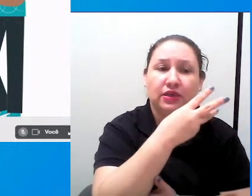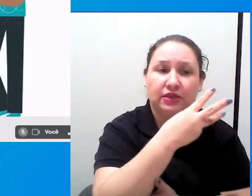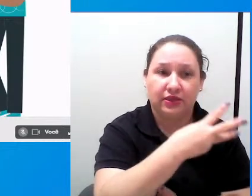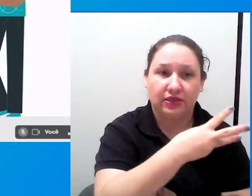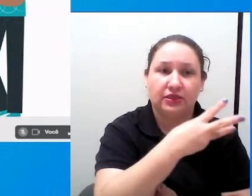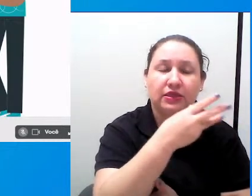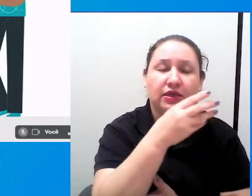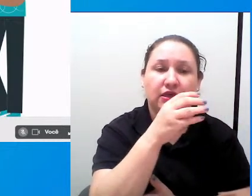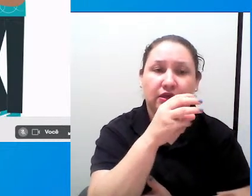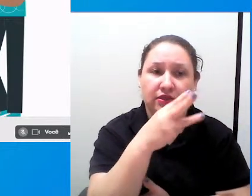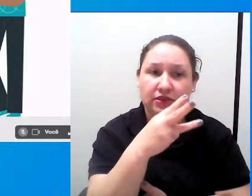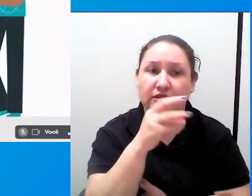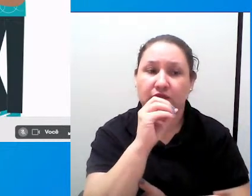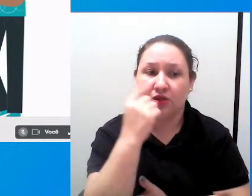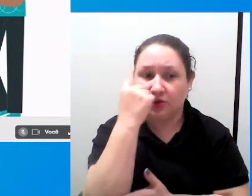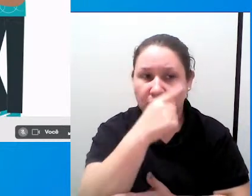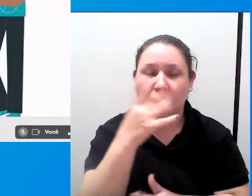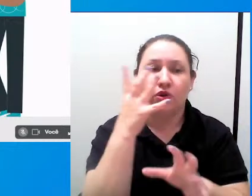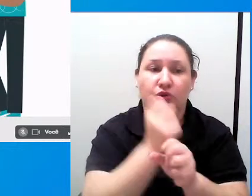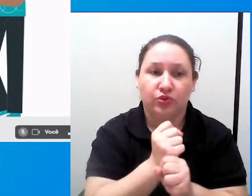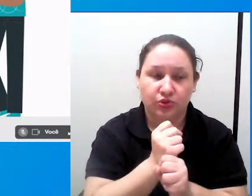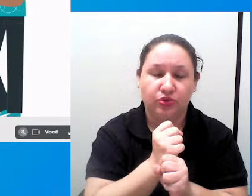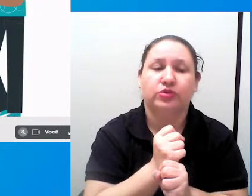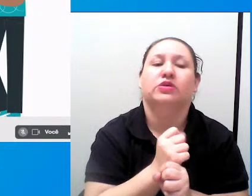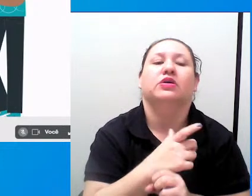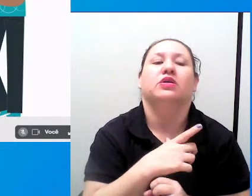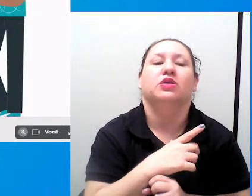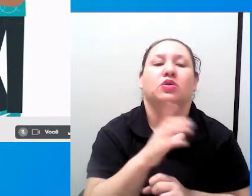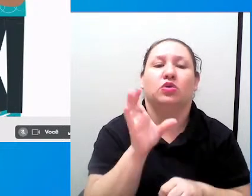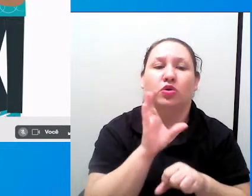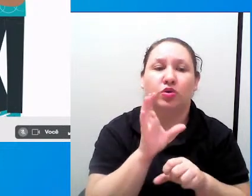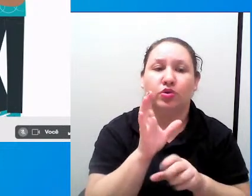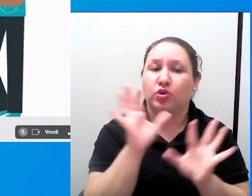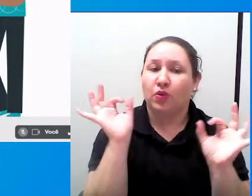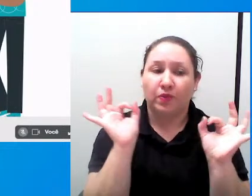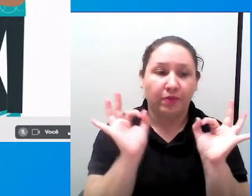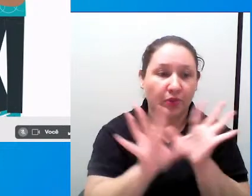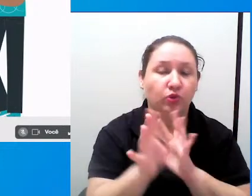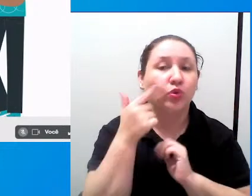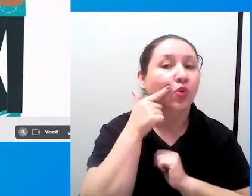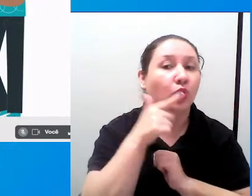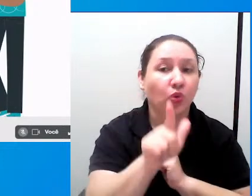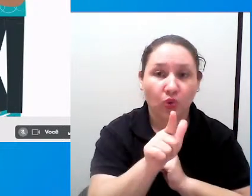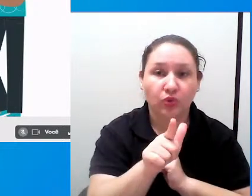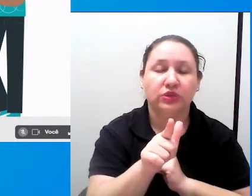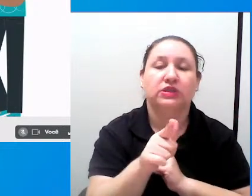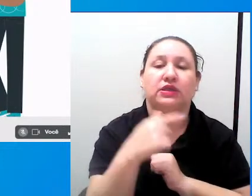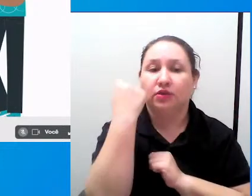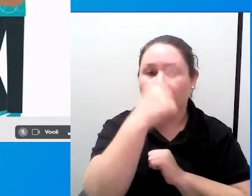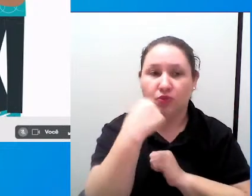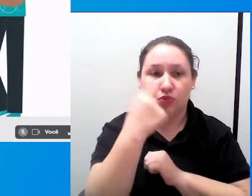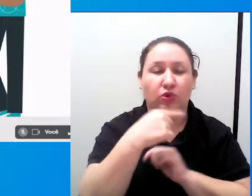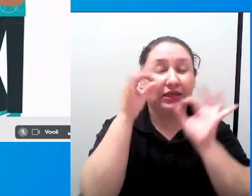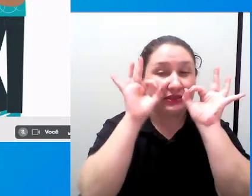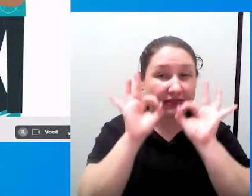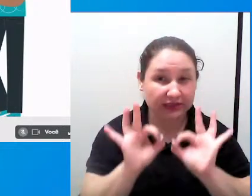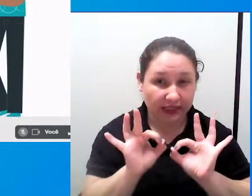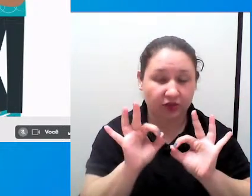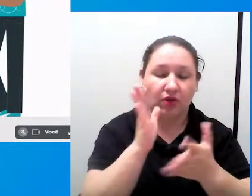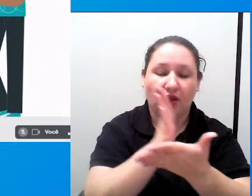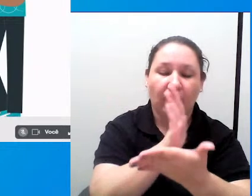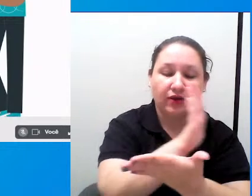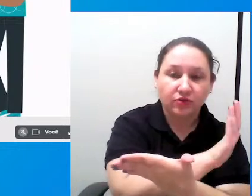extensão no curso de 3.280 horas. Cumprimos os nossos 10%. 220 horas, então, são